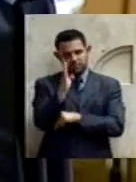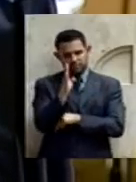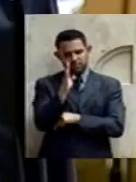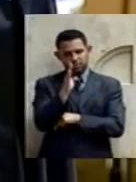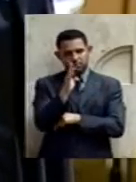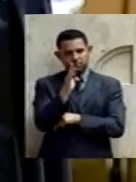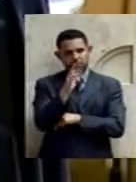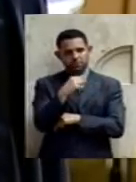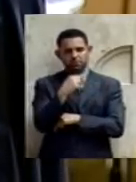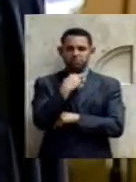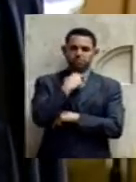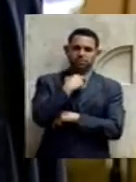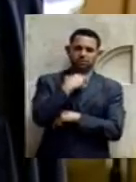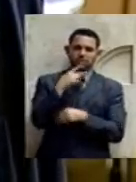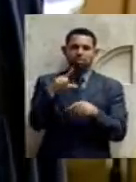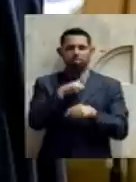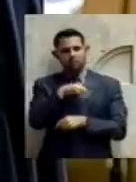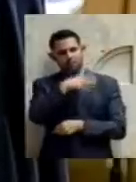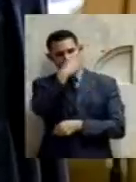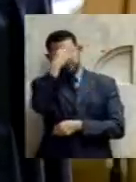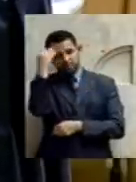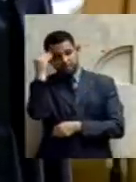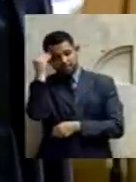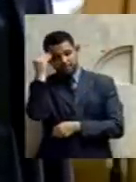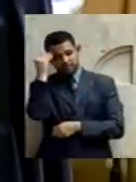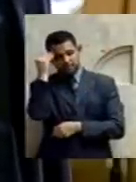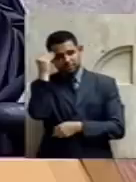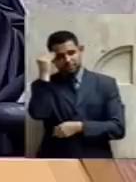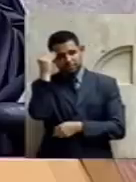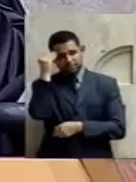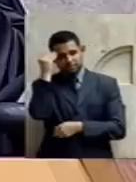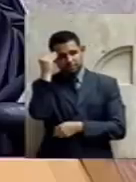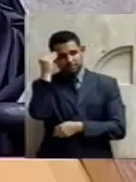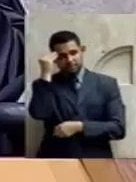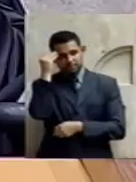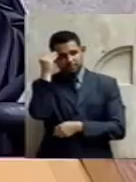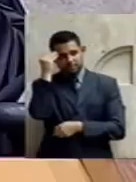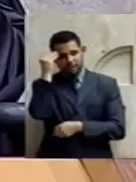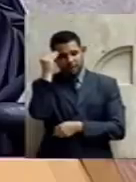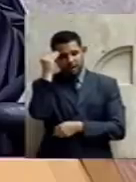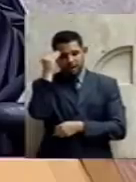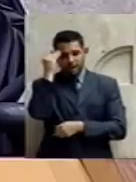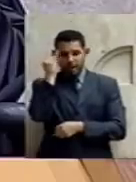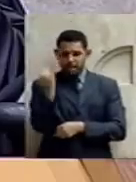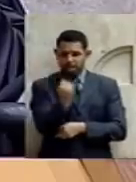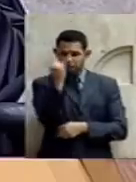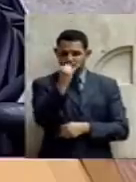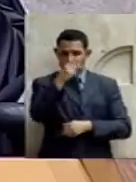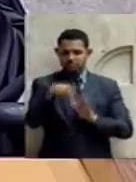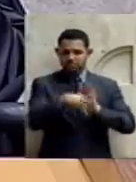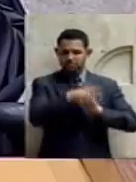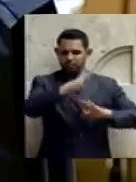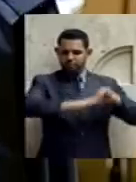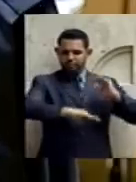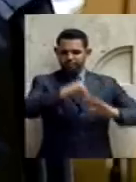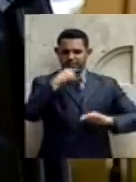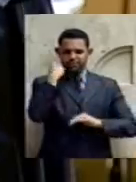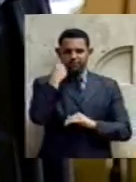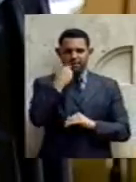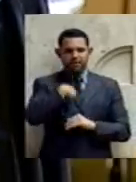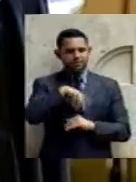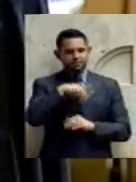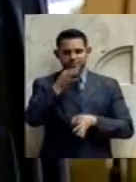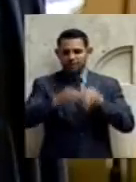E não podemos nos esquecer o indispensável papel do advogado, sem o qual a justiça não